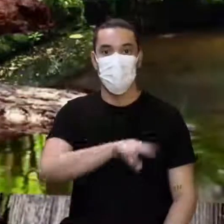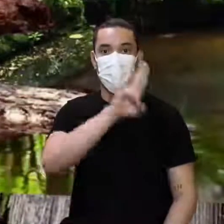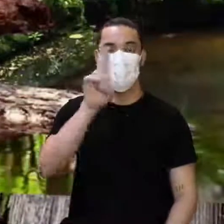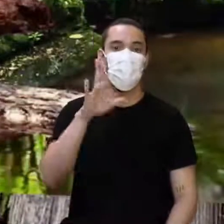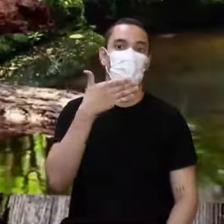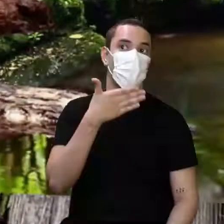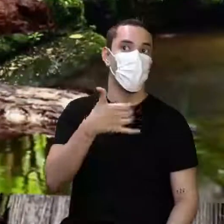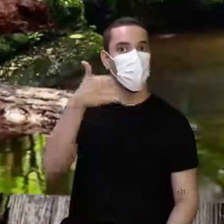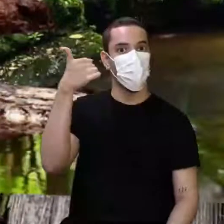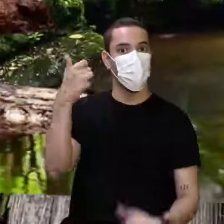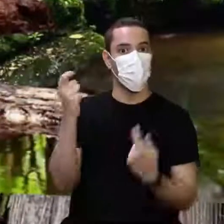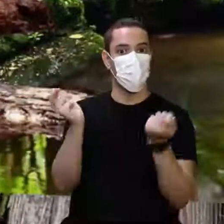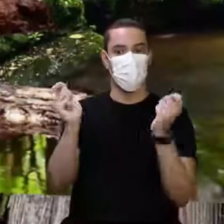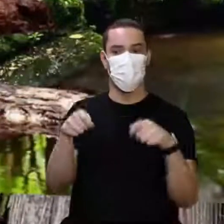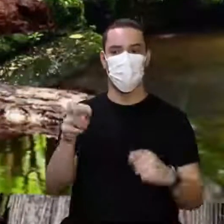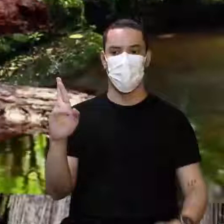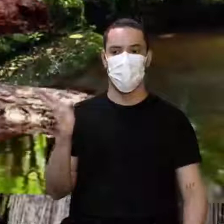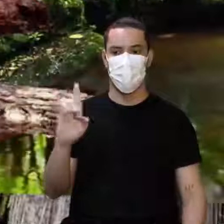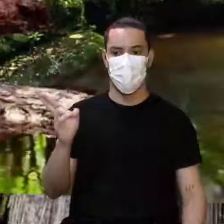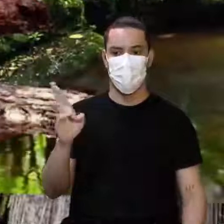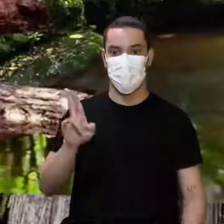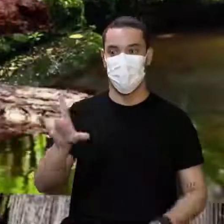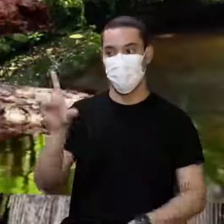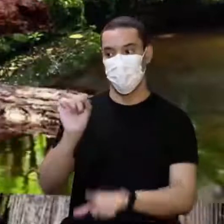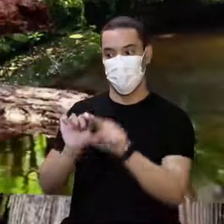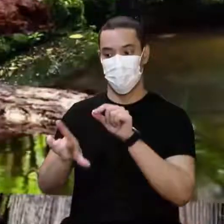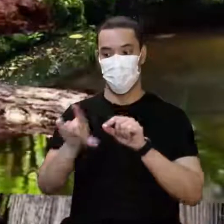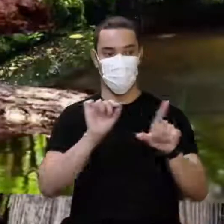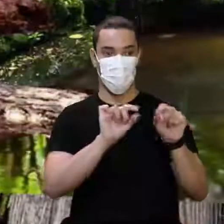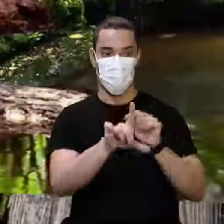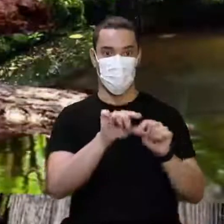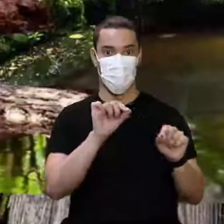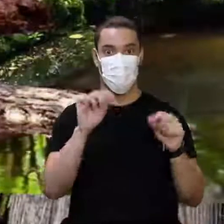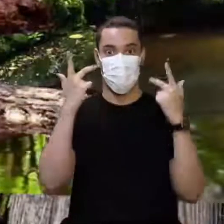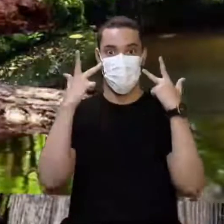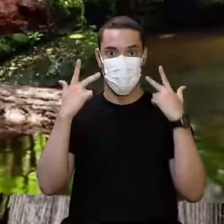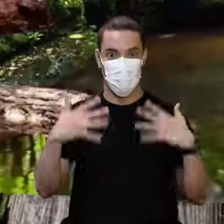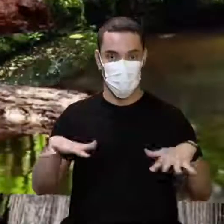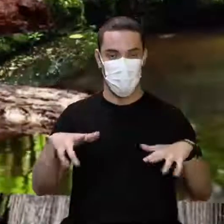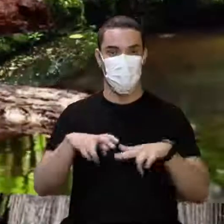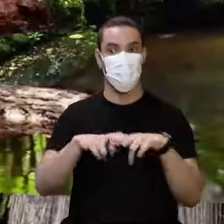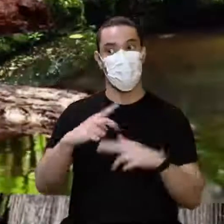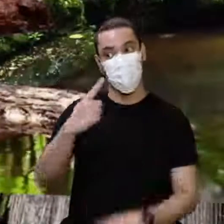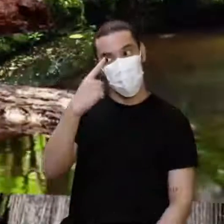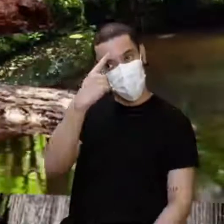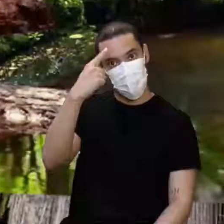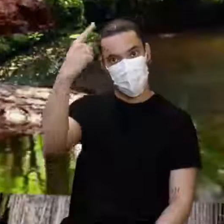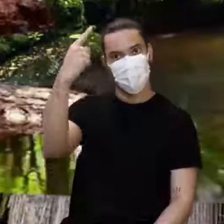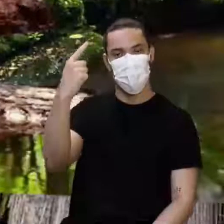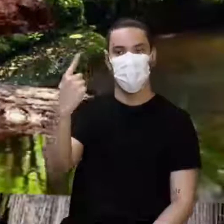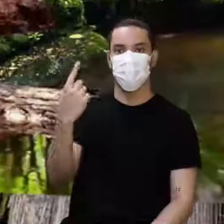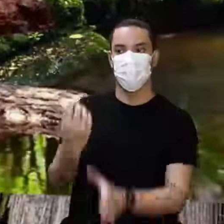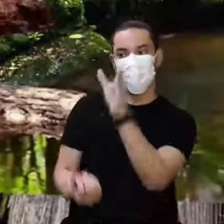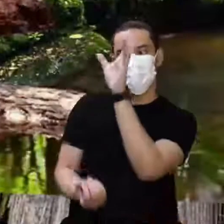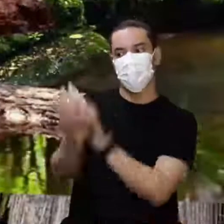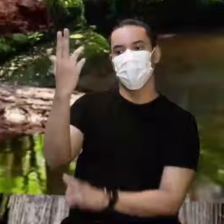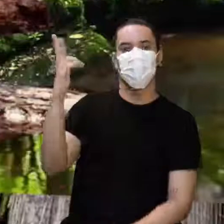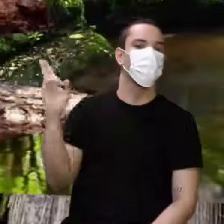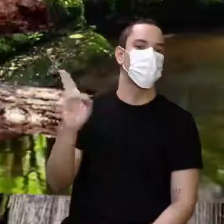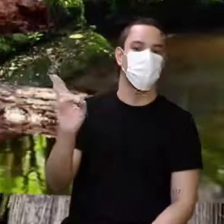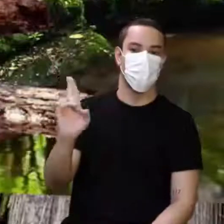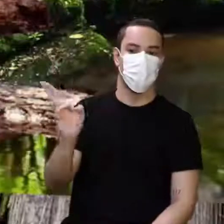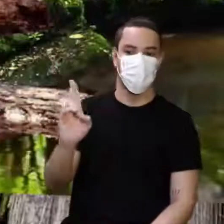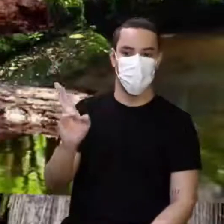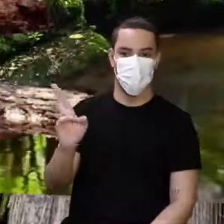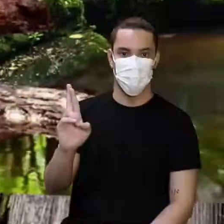melhor sobrevivência, quem é? Seleção natural. E foi essa ideia que foi construída por quem?